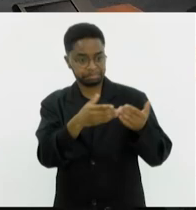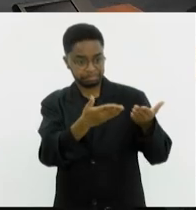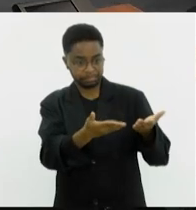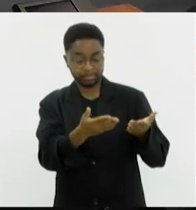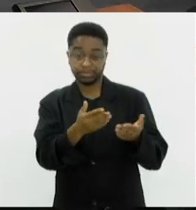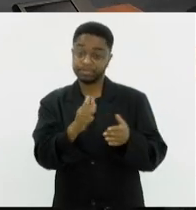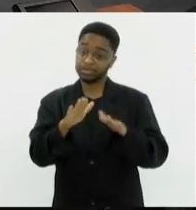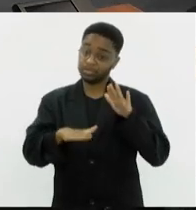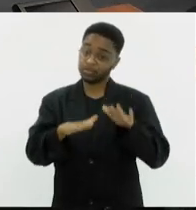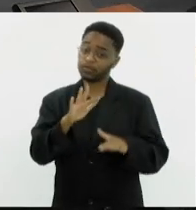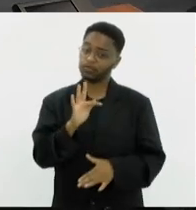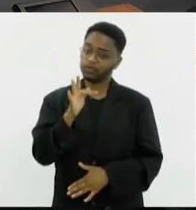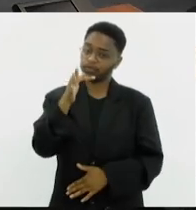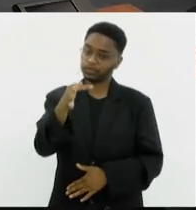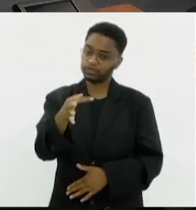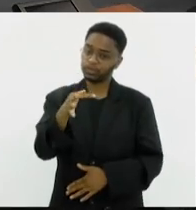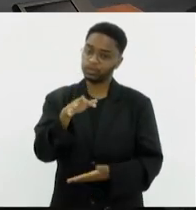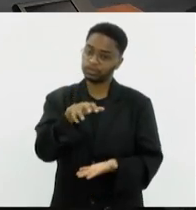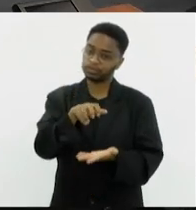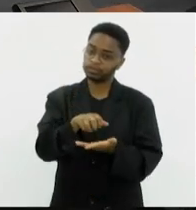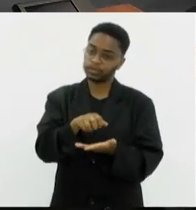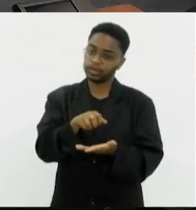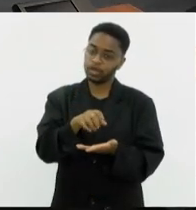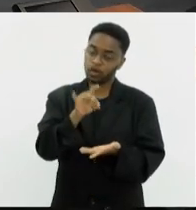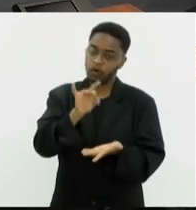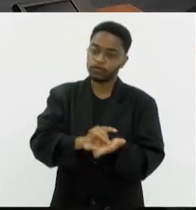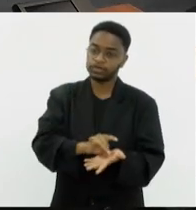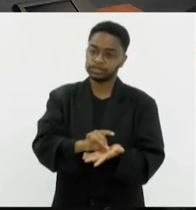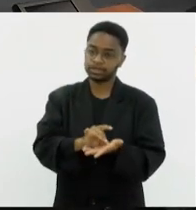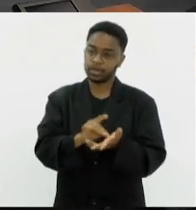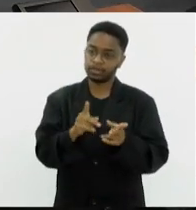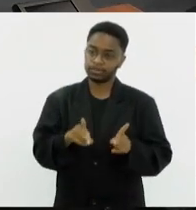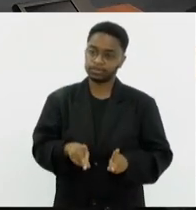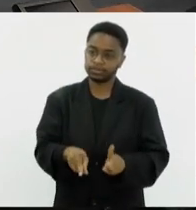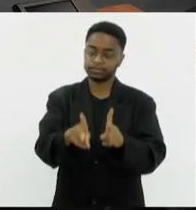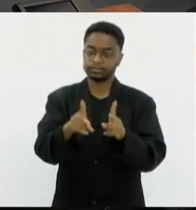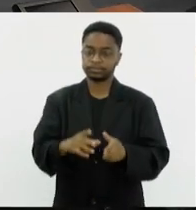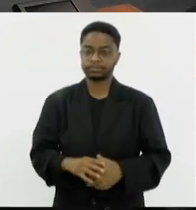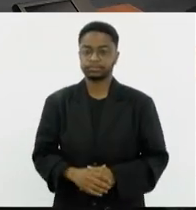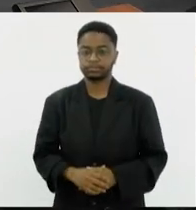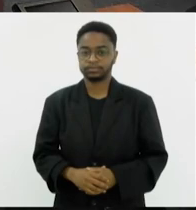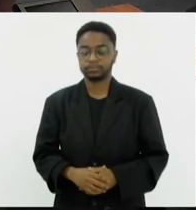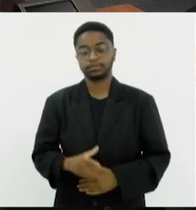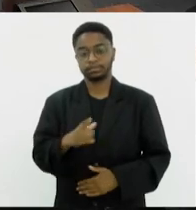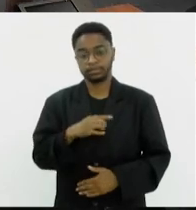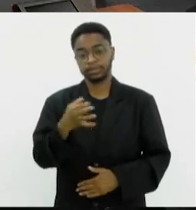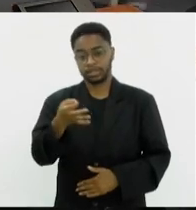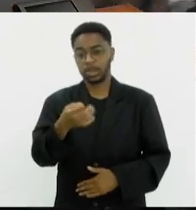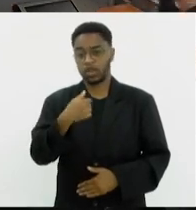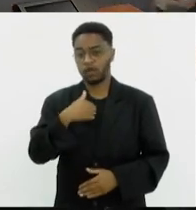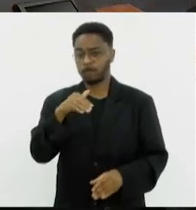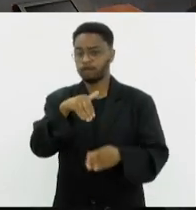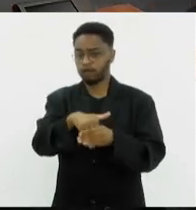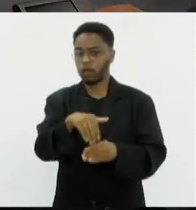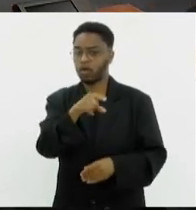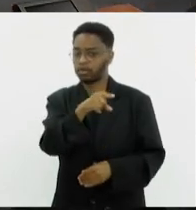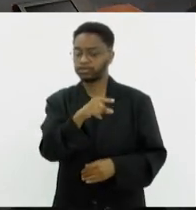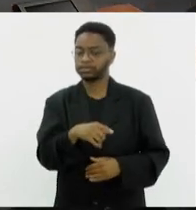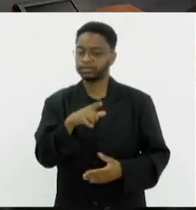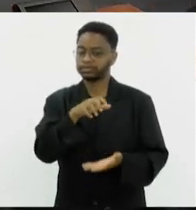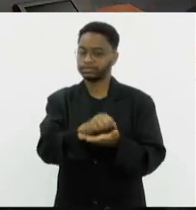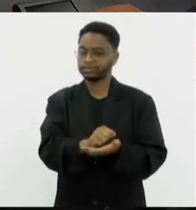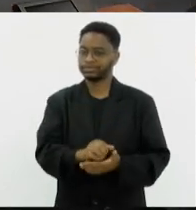quem sabe, de forma permanente. Certamente Já conta com o meu voto, fica aqui